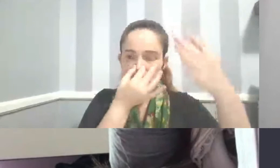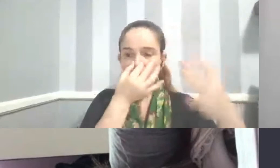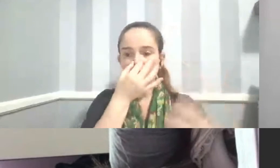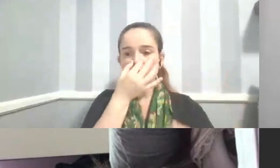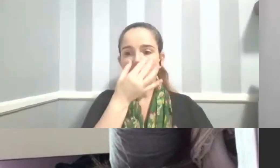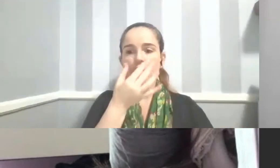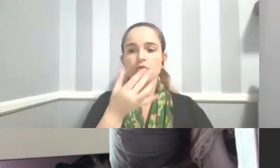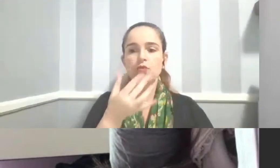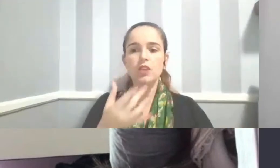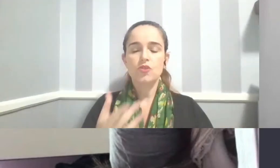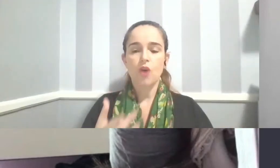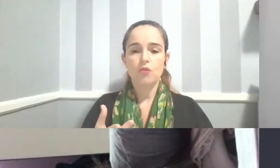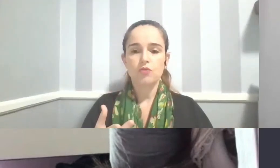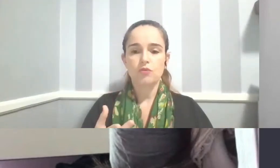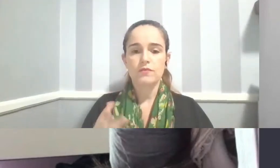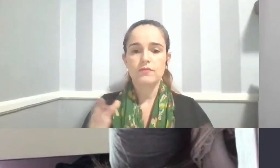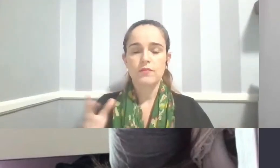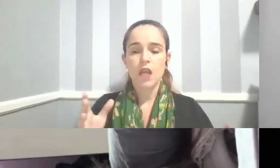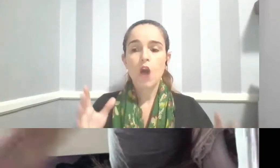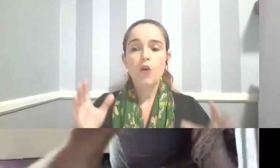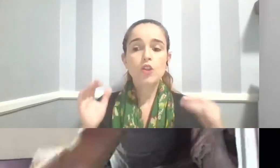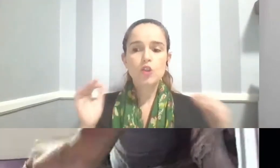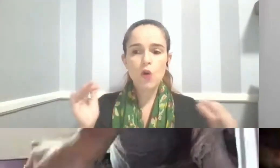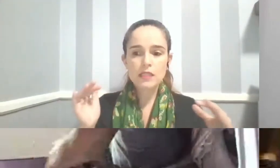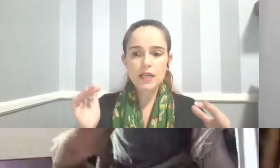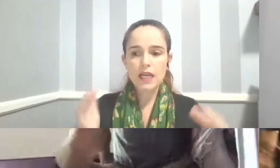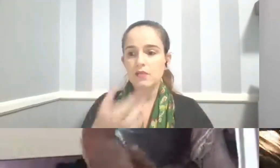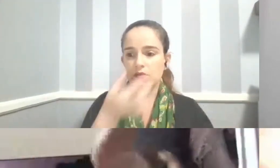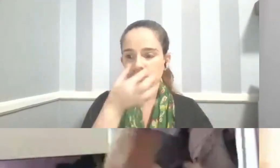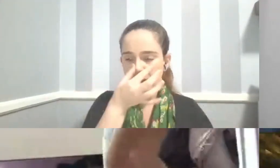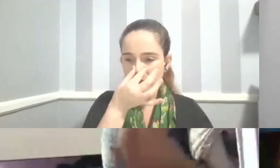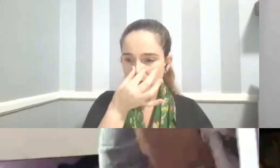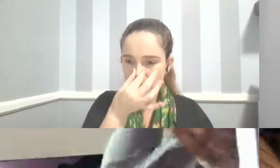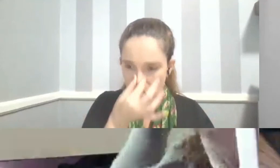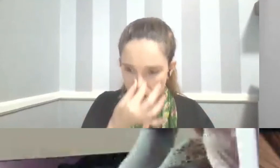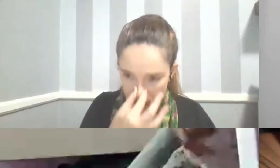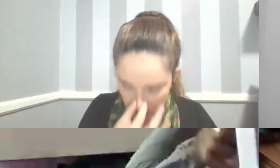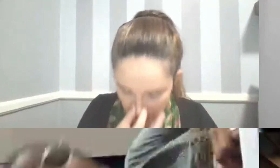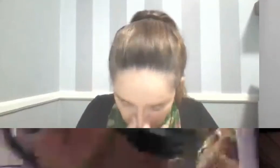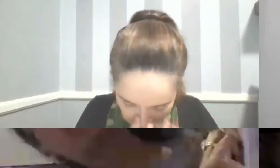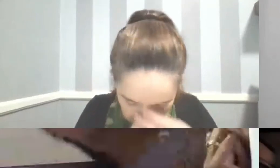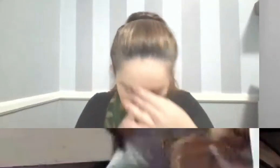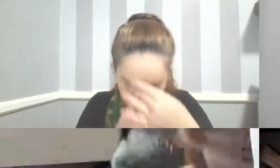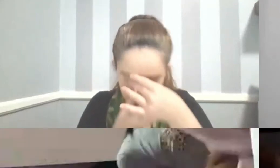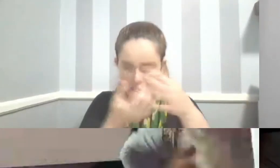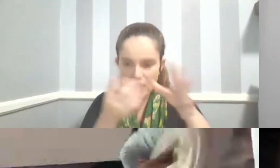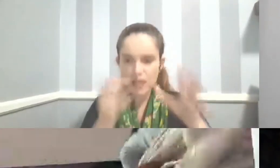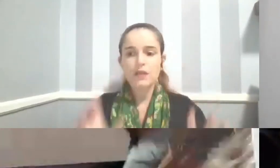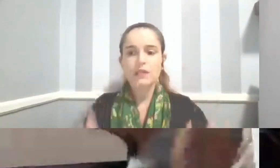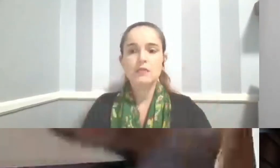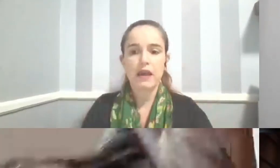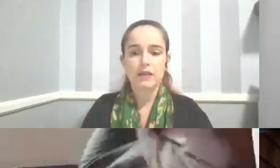tiro o gelinho, volto e solto. Continuou sangrando, faz a mesma coisa. Inclina,